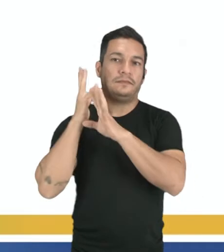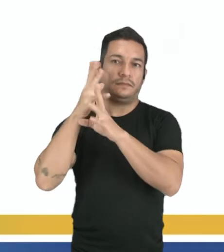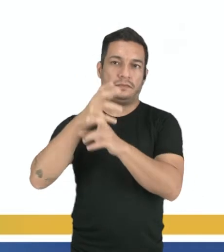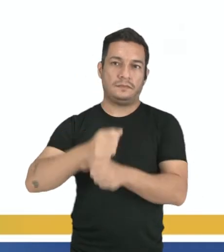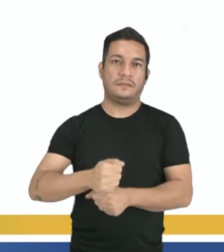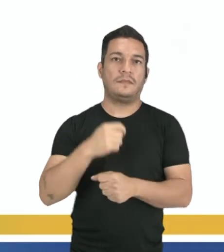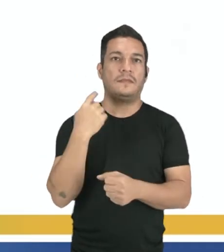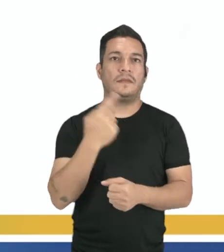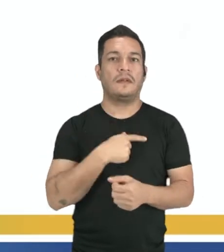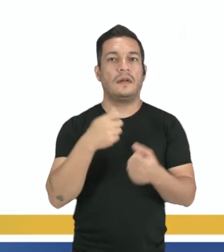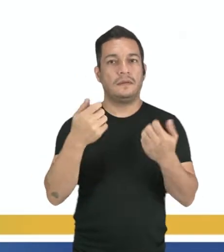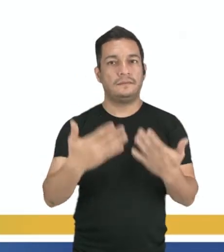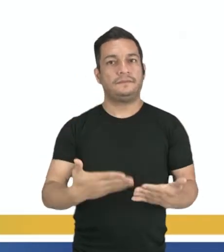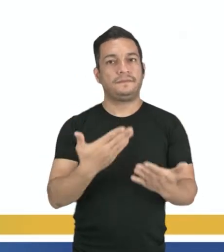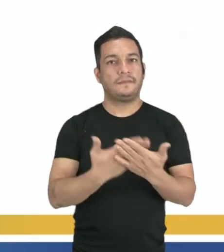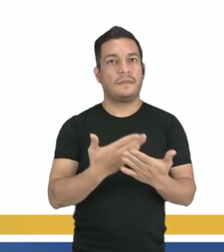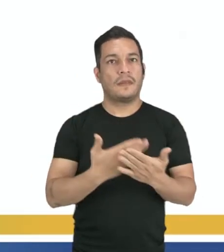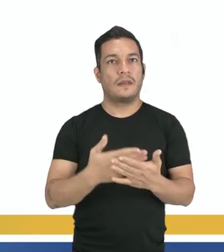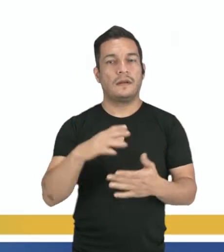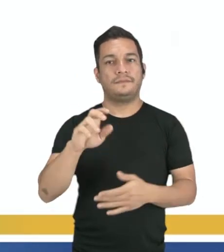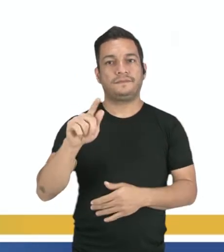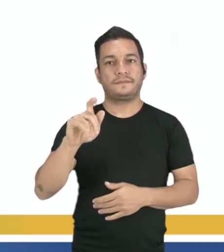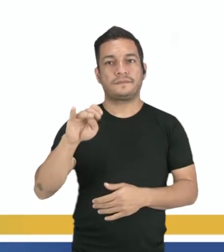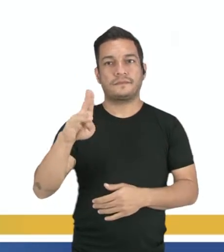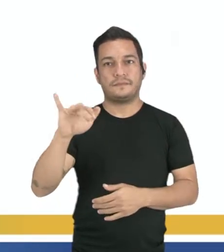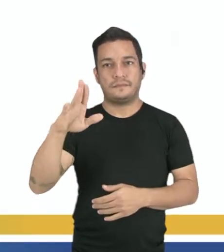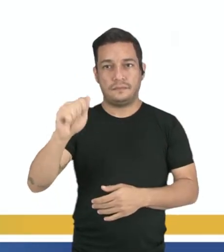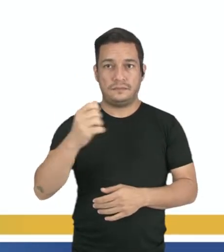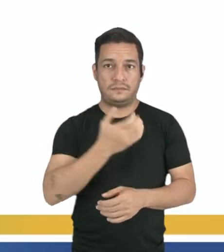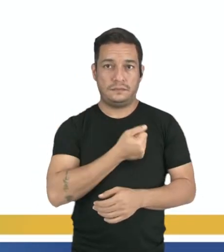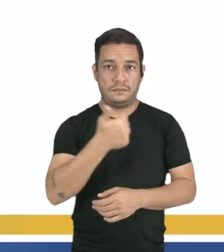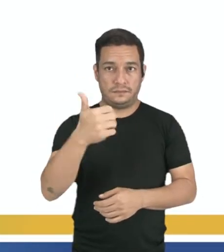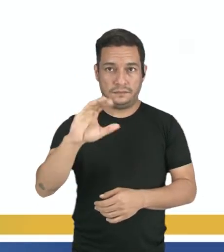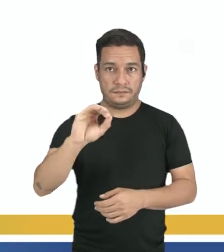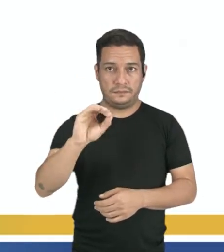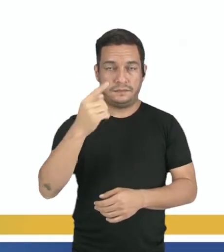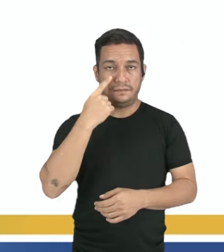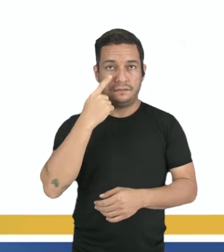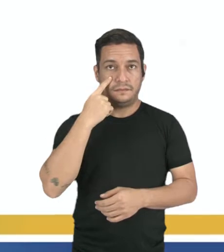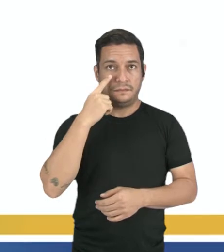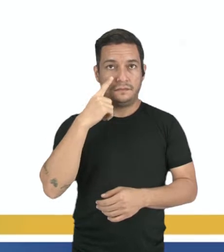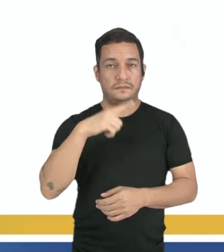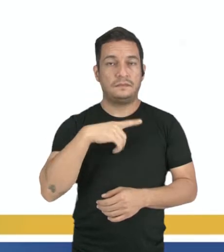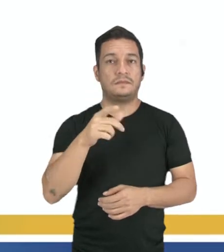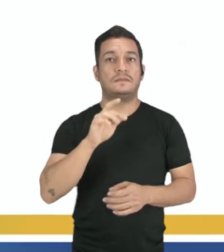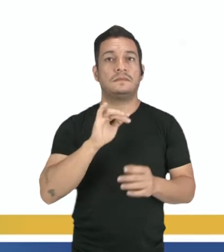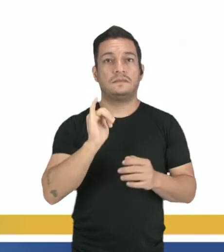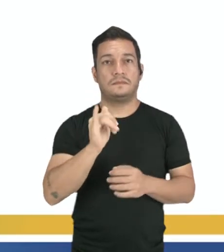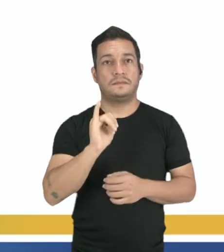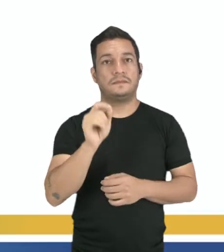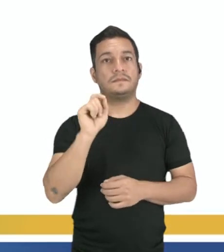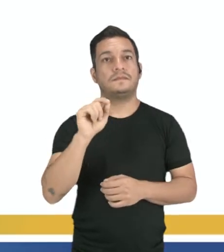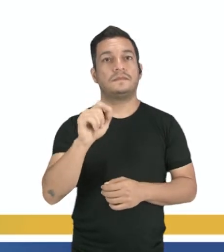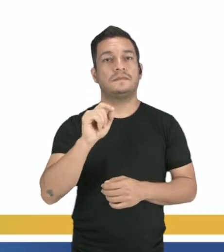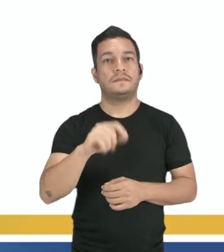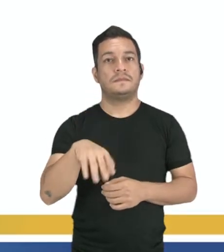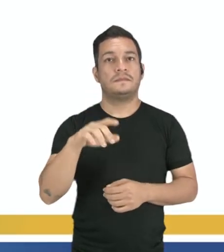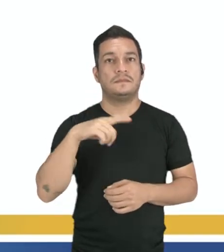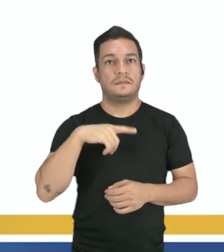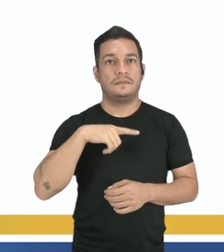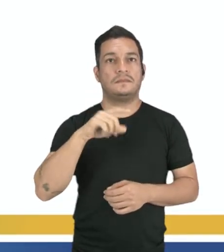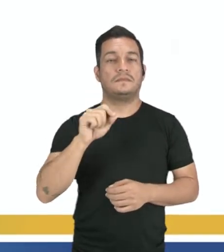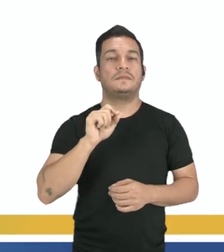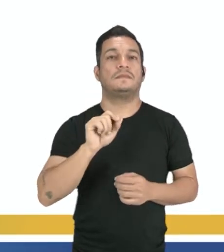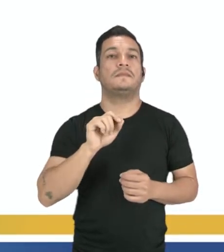Retomando o que nós falamos na aula de expressões algébricas, na aula 10, observe que nós comentamos lá que as expressões algébricas são